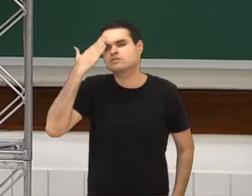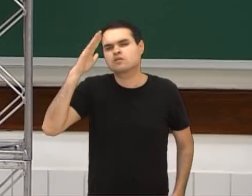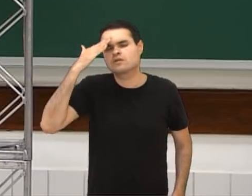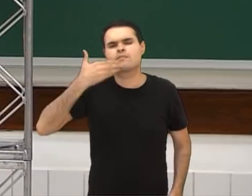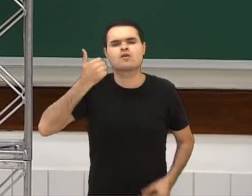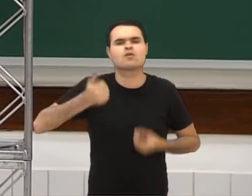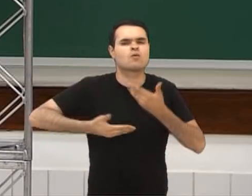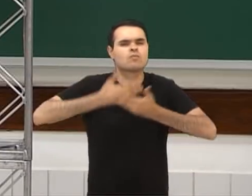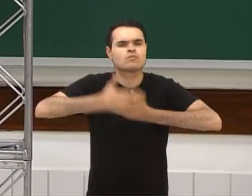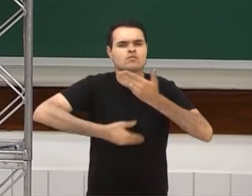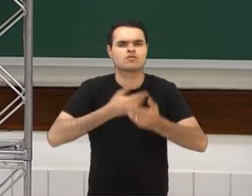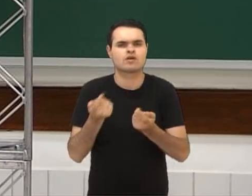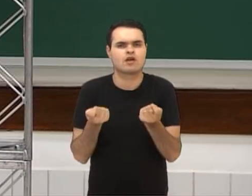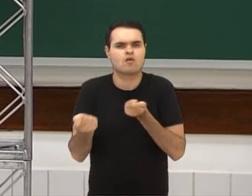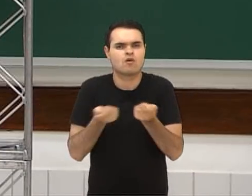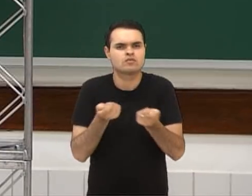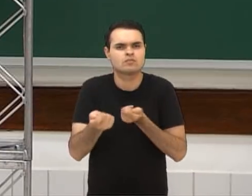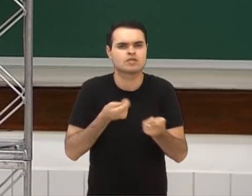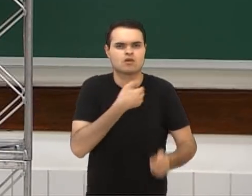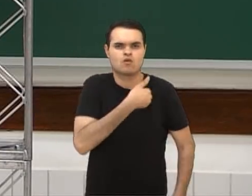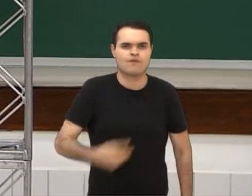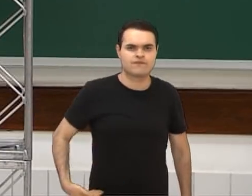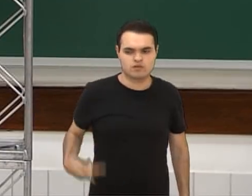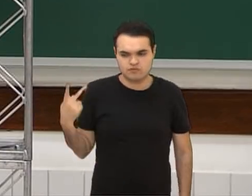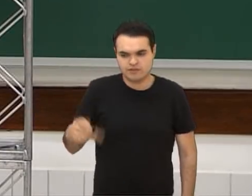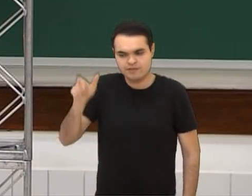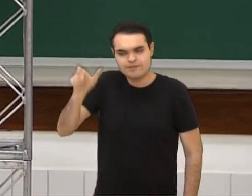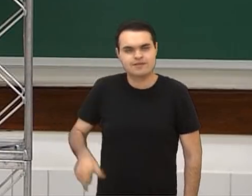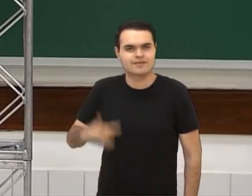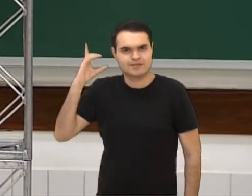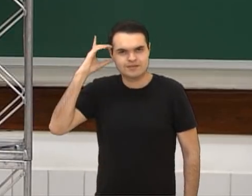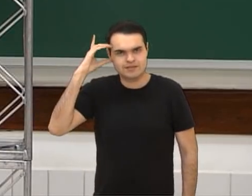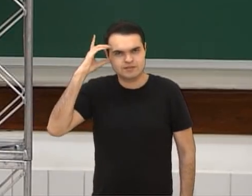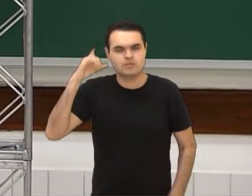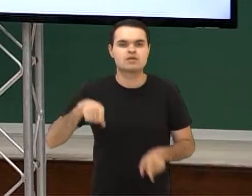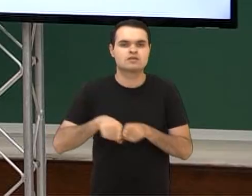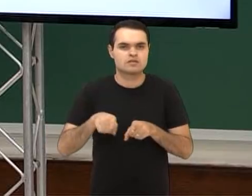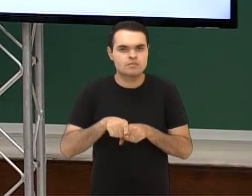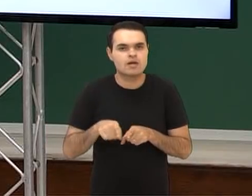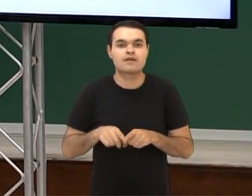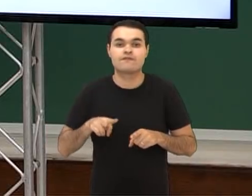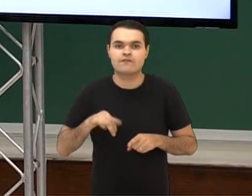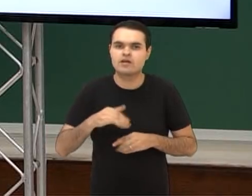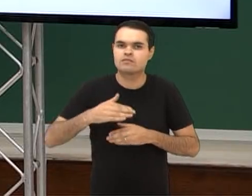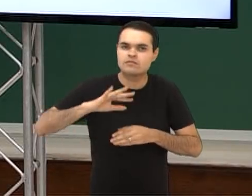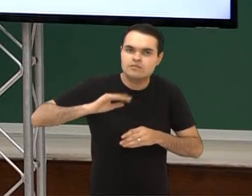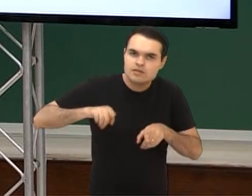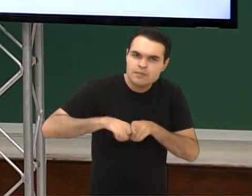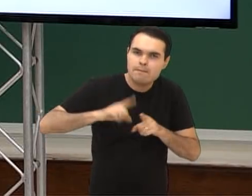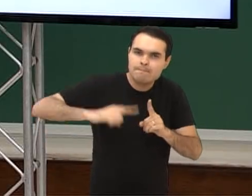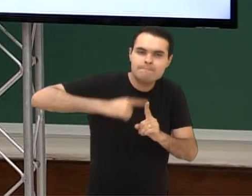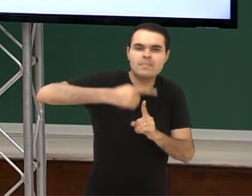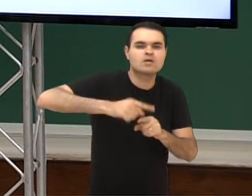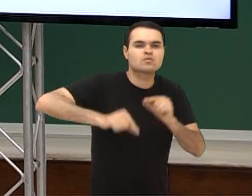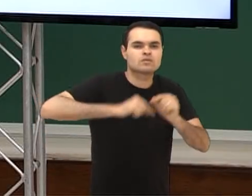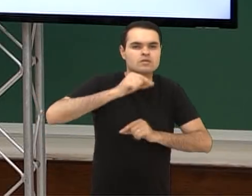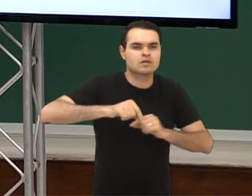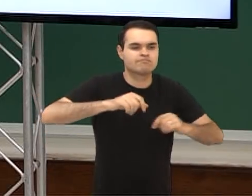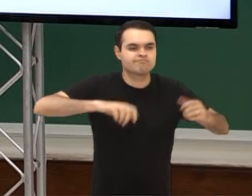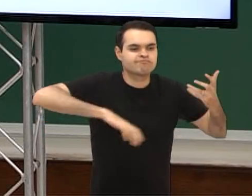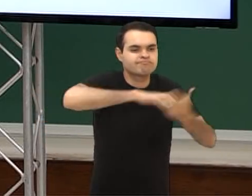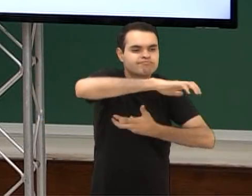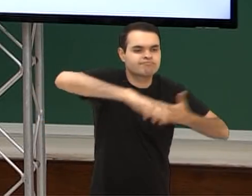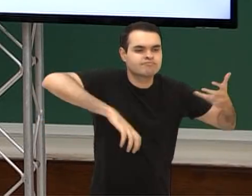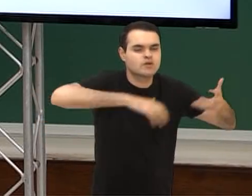como funcionou a economia e o governo da Dilma Rousseff e ainda nós vamos verificar a influência das manifestações